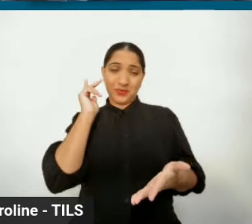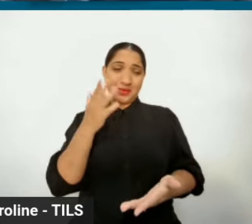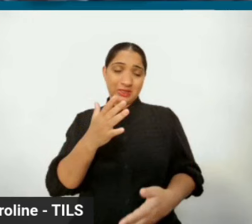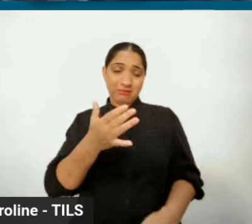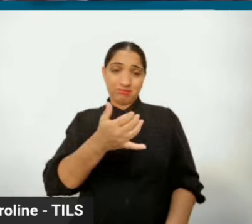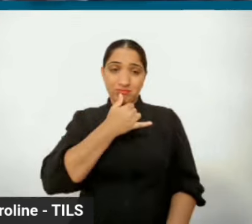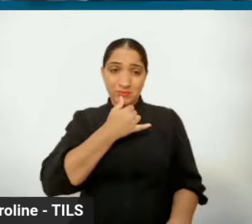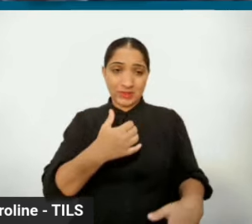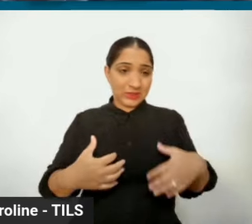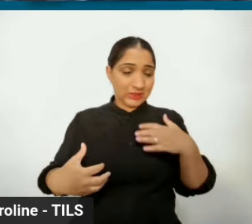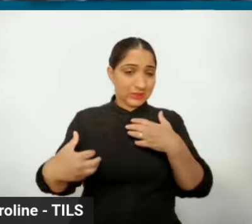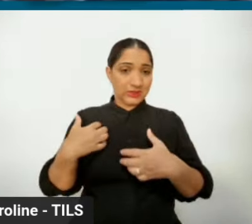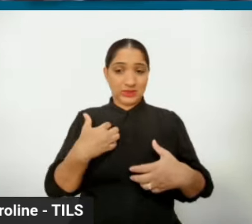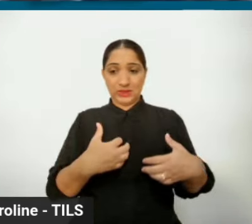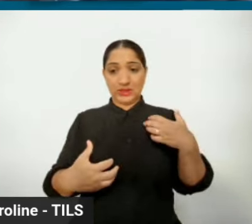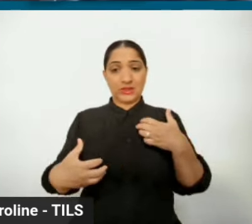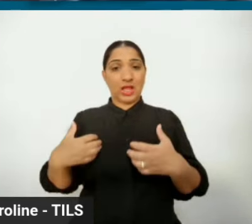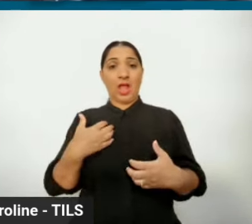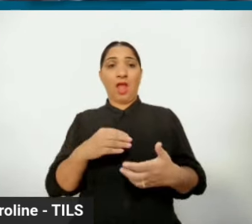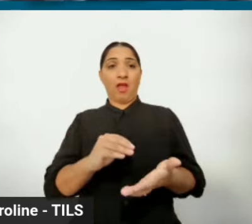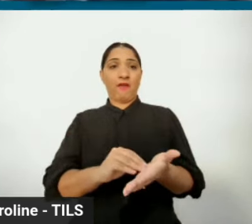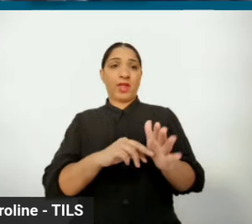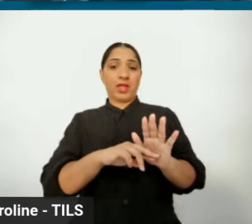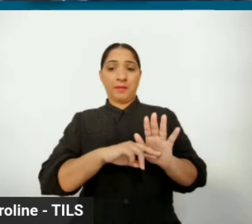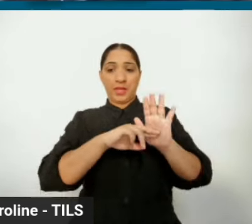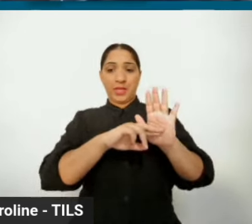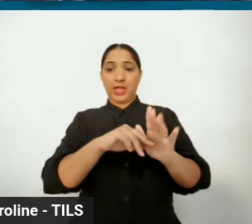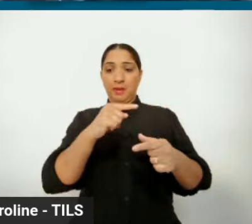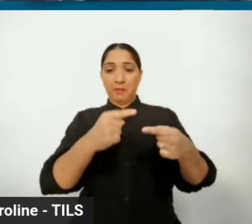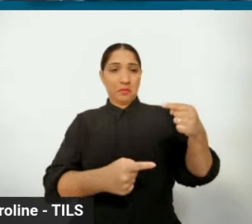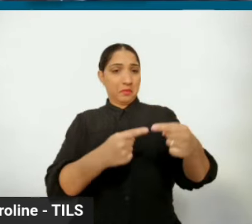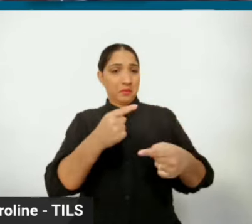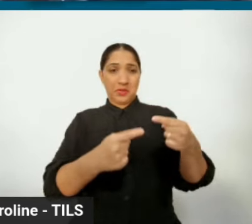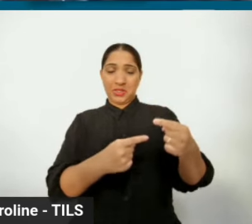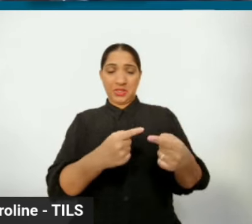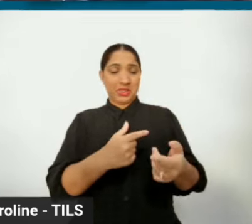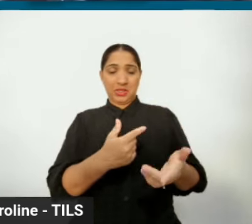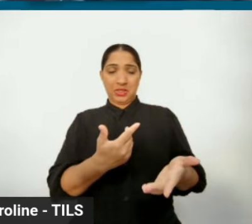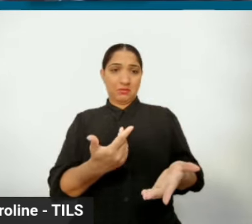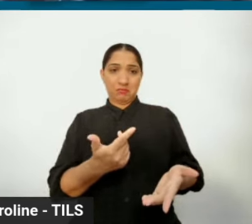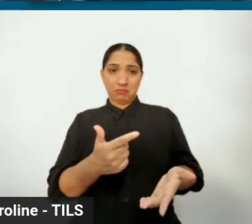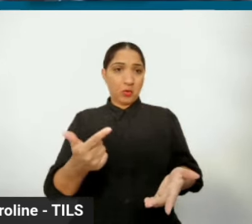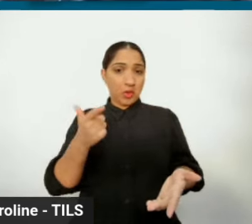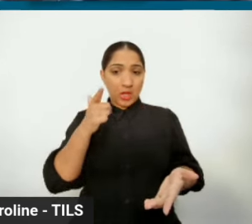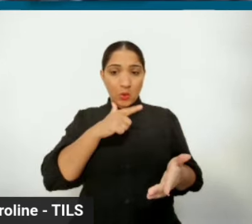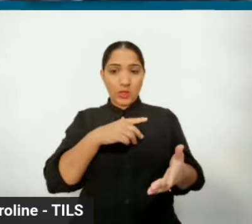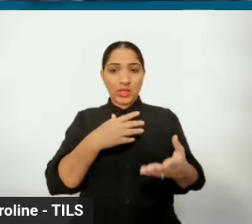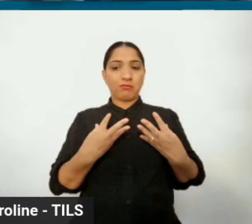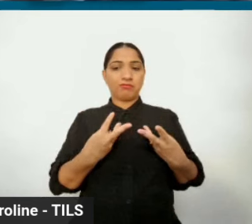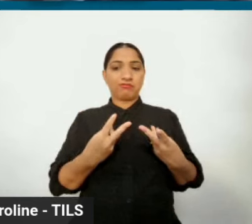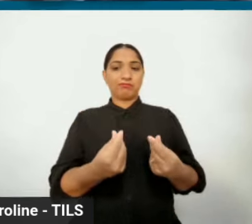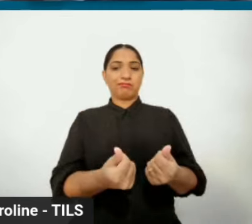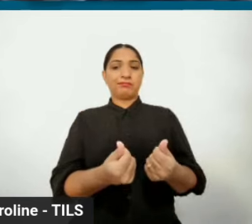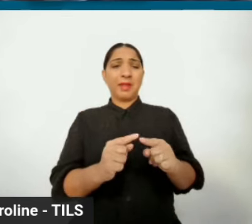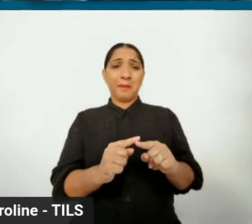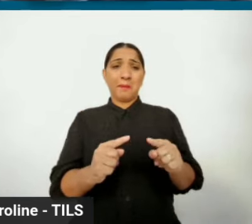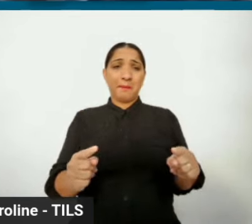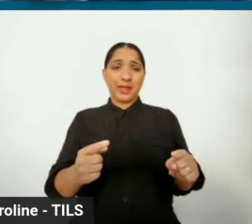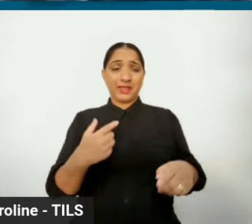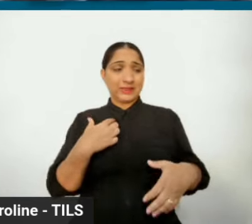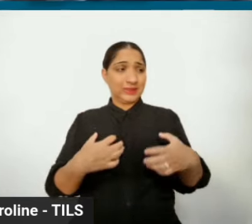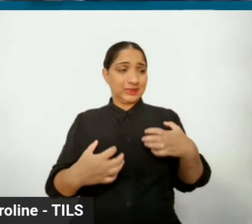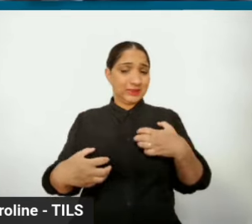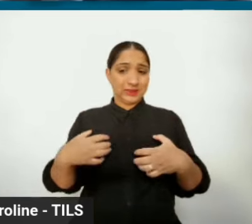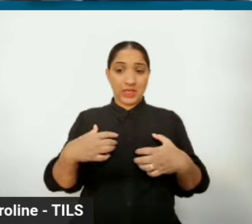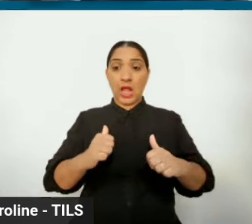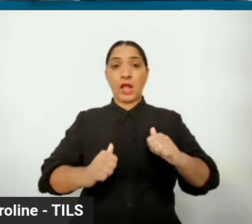sentem representadas pela política, enfim, pelos políticos. Porque o anseio pela efetivação